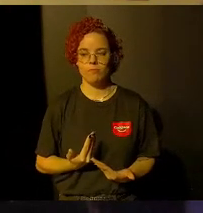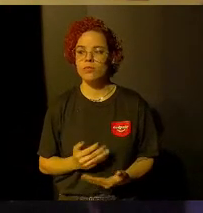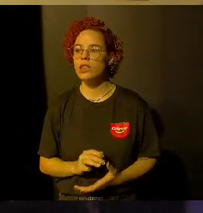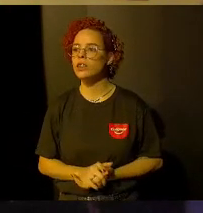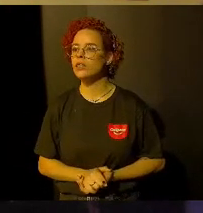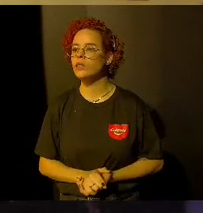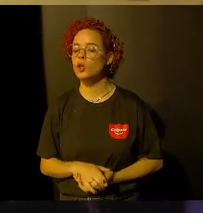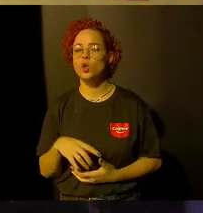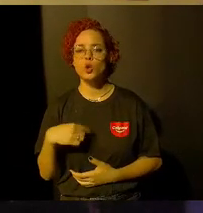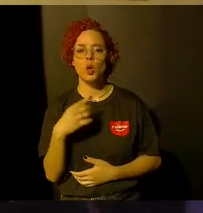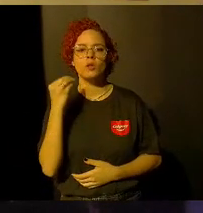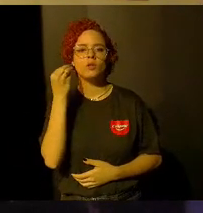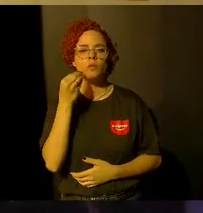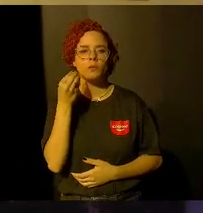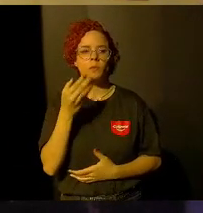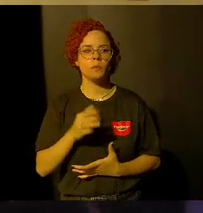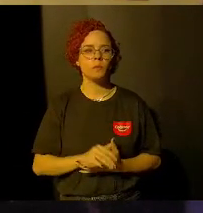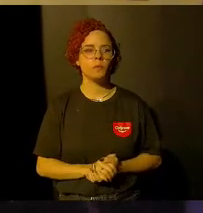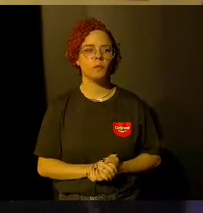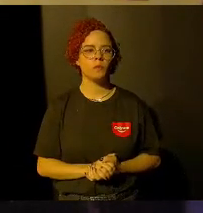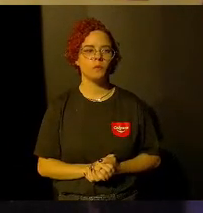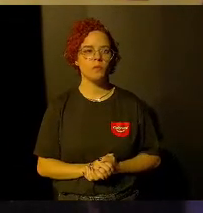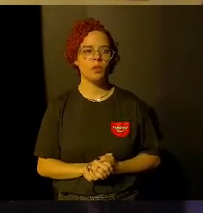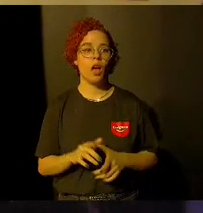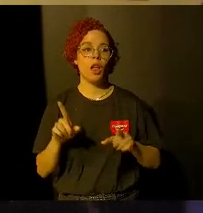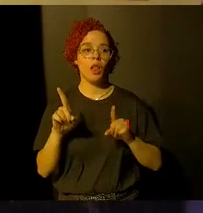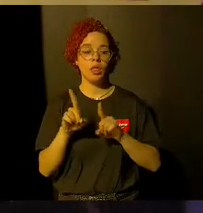entro num num casulo